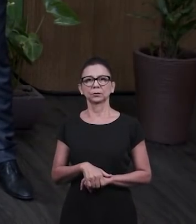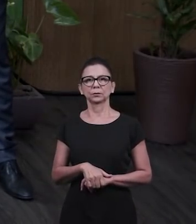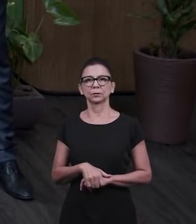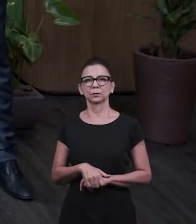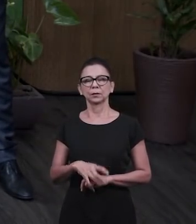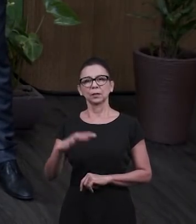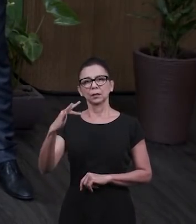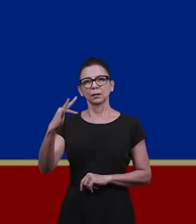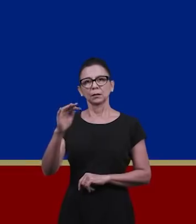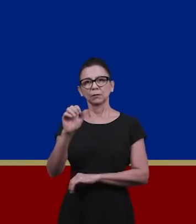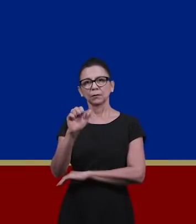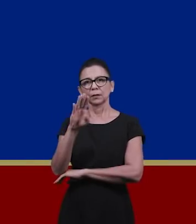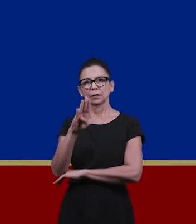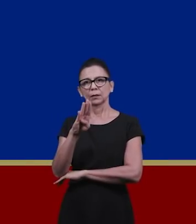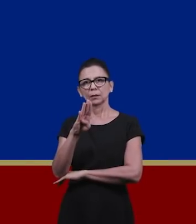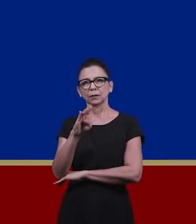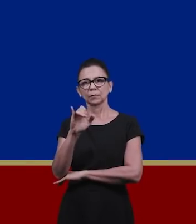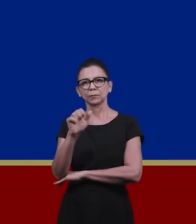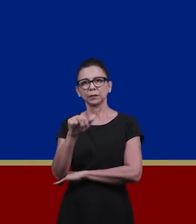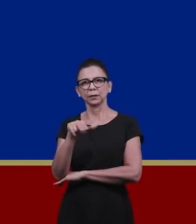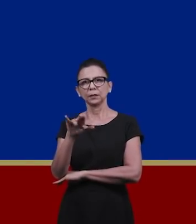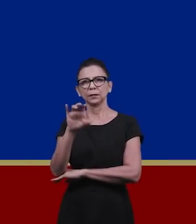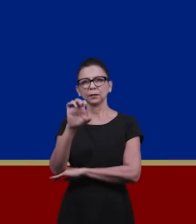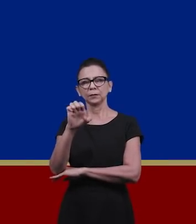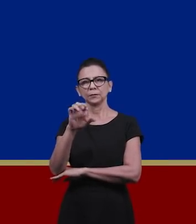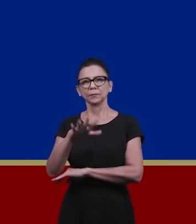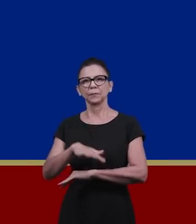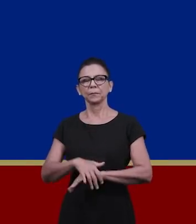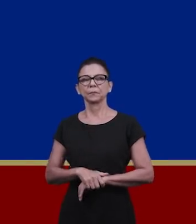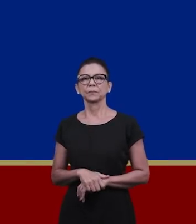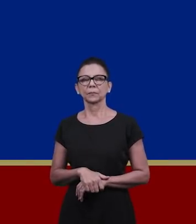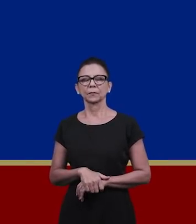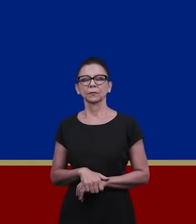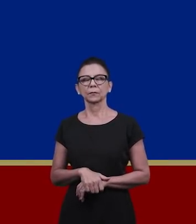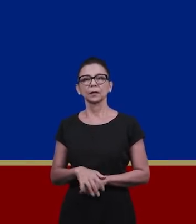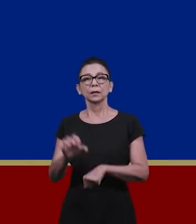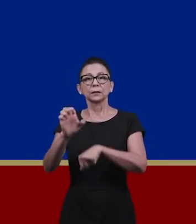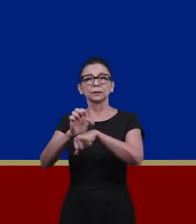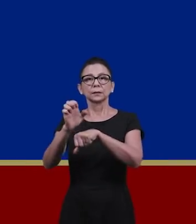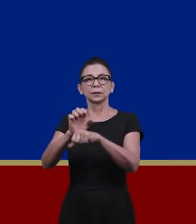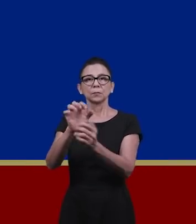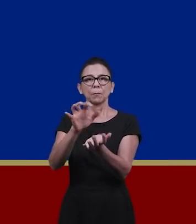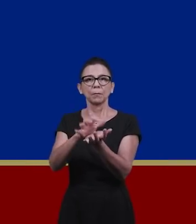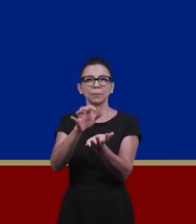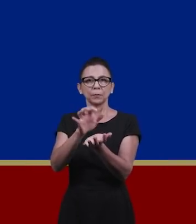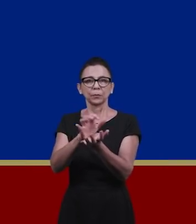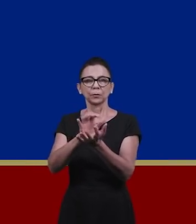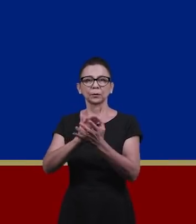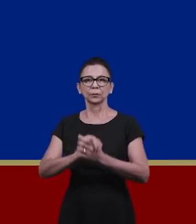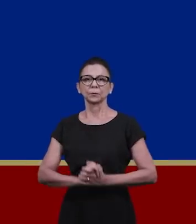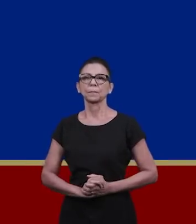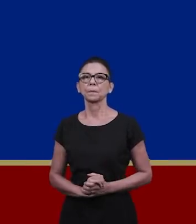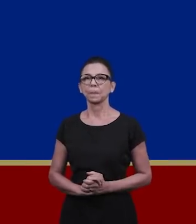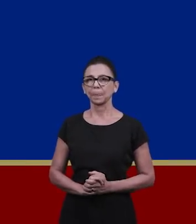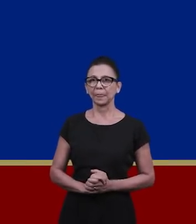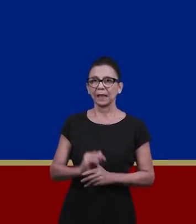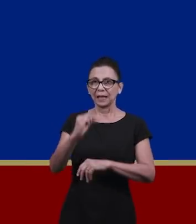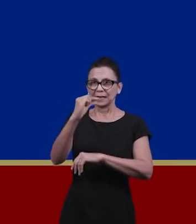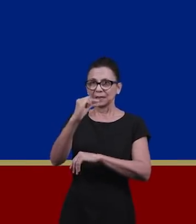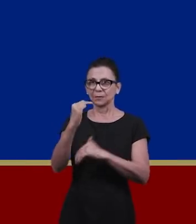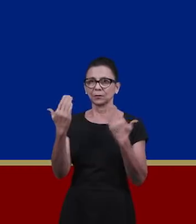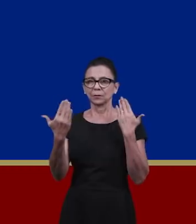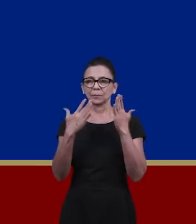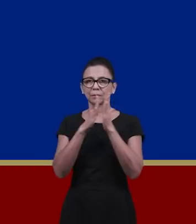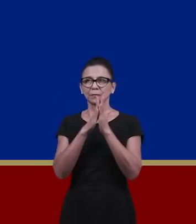Ela escreveu: a semente é a palavra de Deus e a boa terra é o